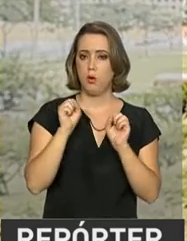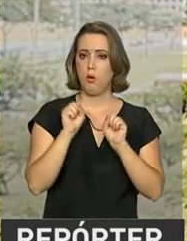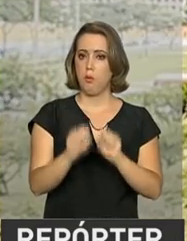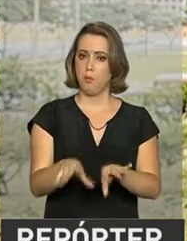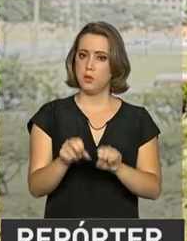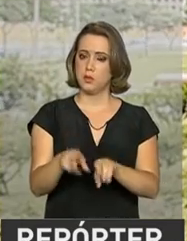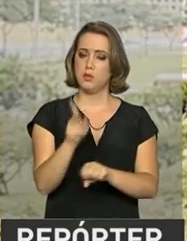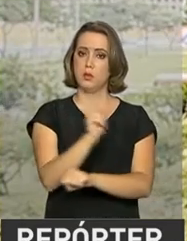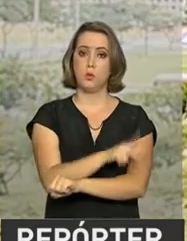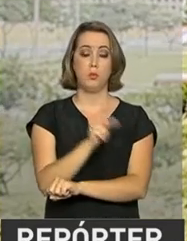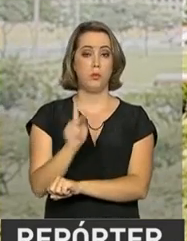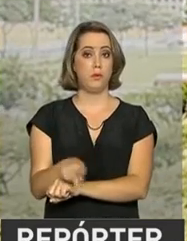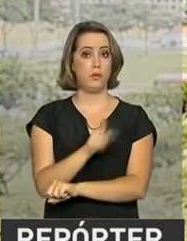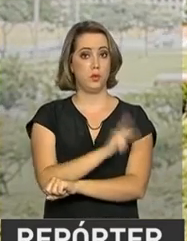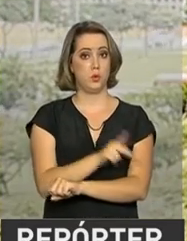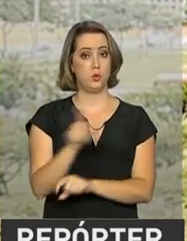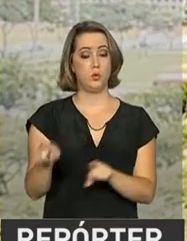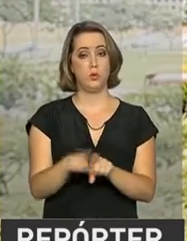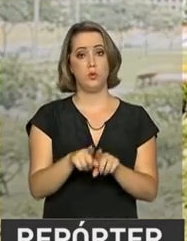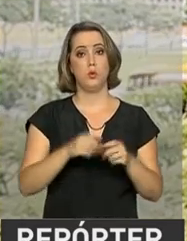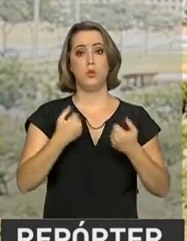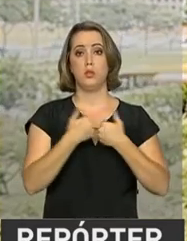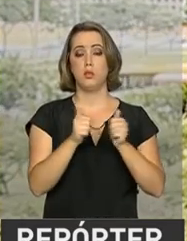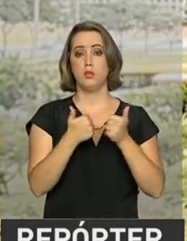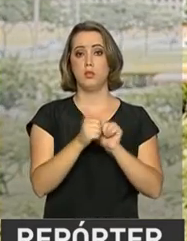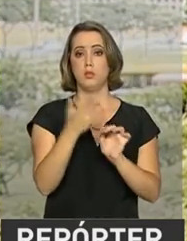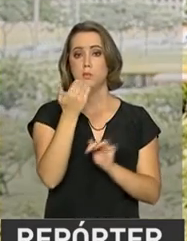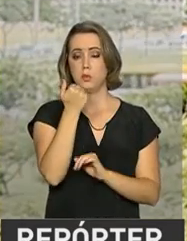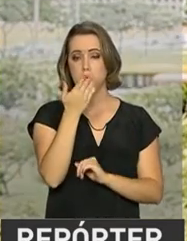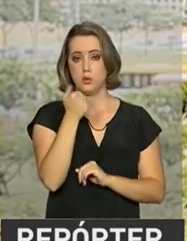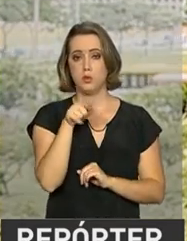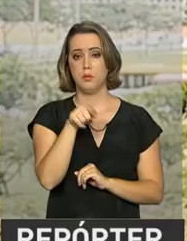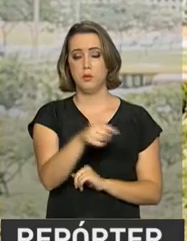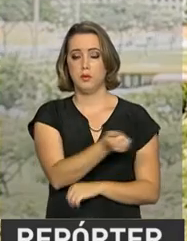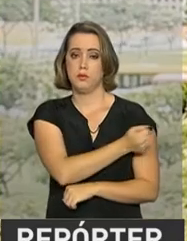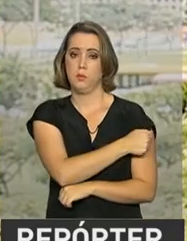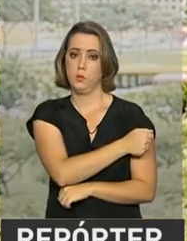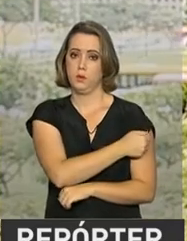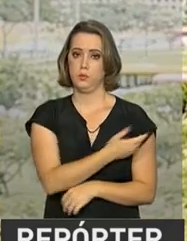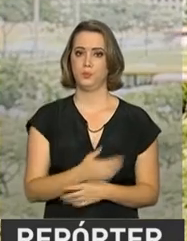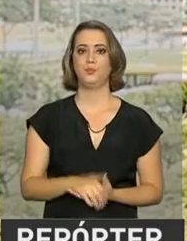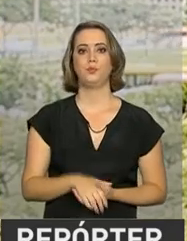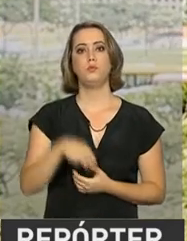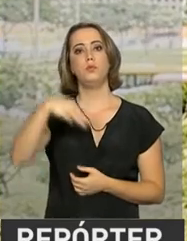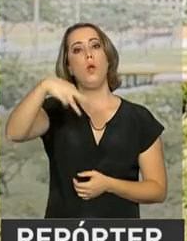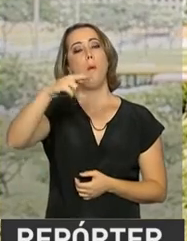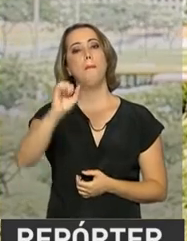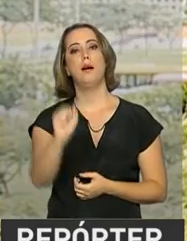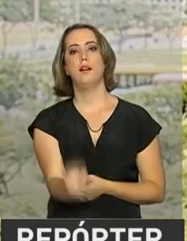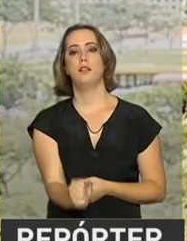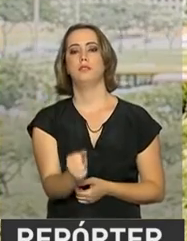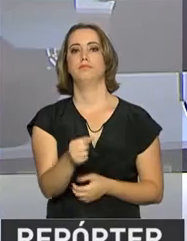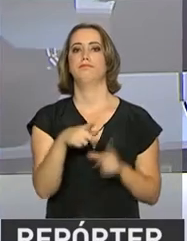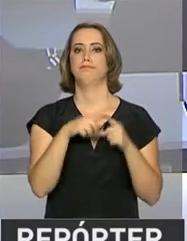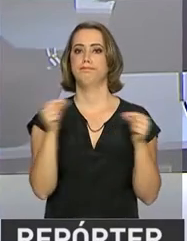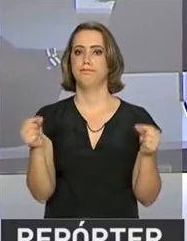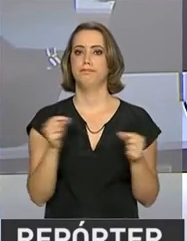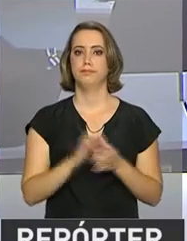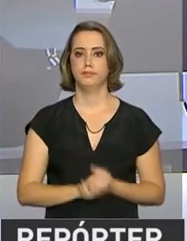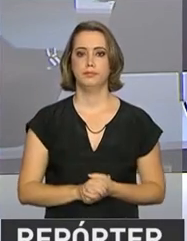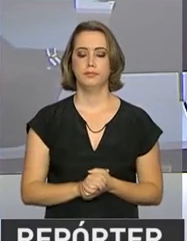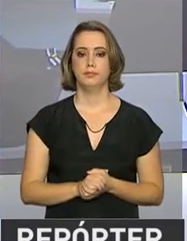professores transporte e alimentação para os alunos o mar aqui no fim de brasília